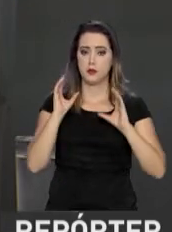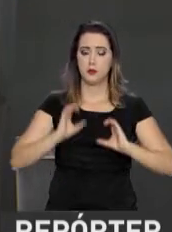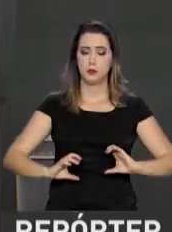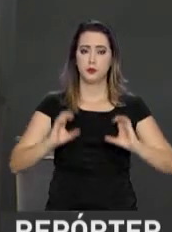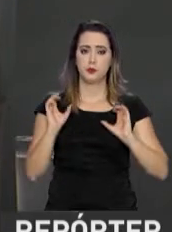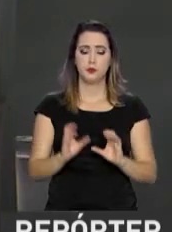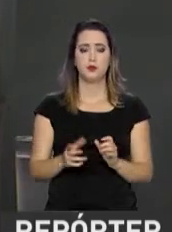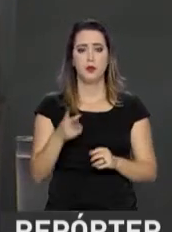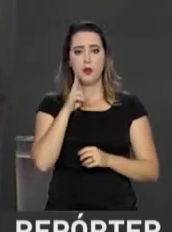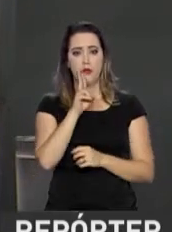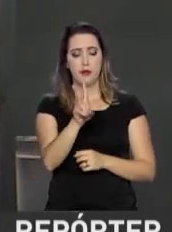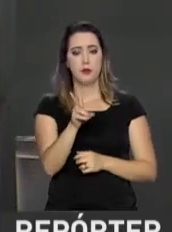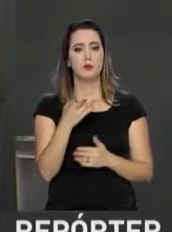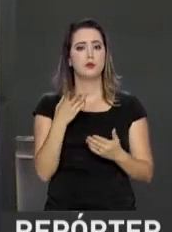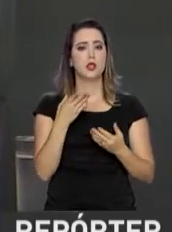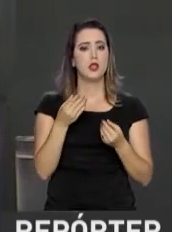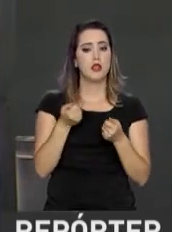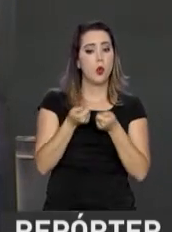acompanhar